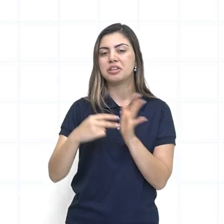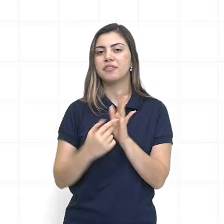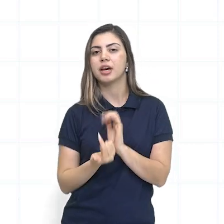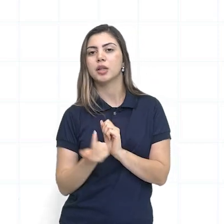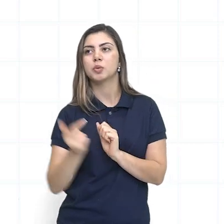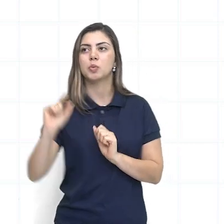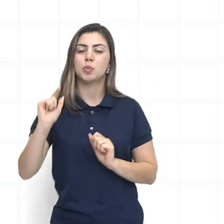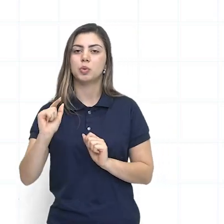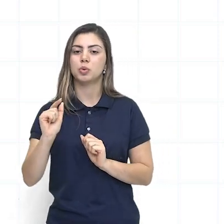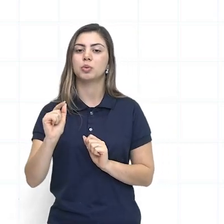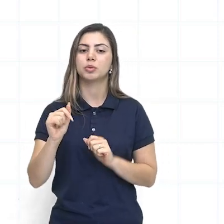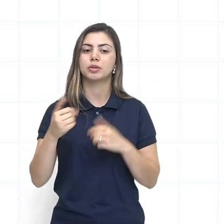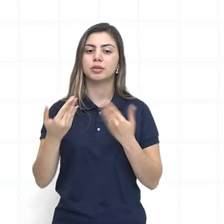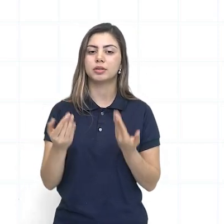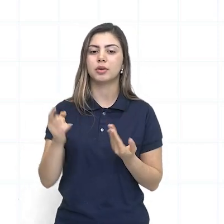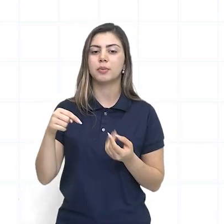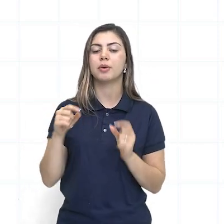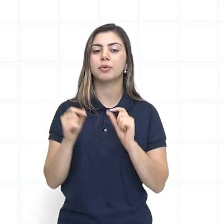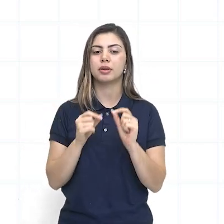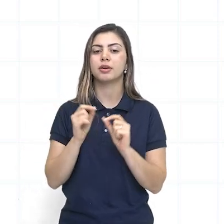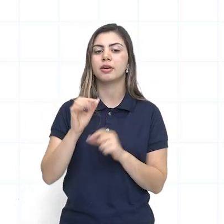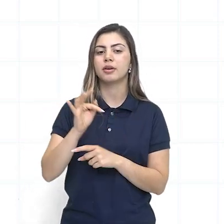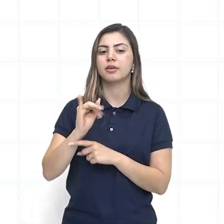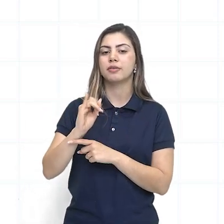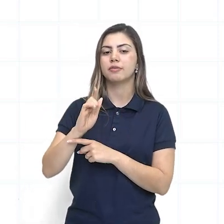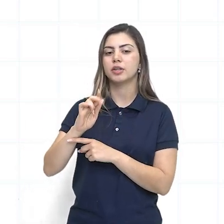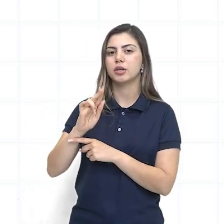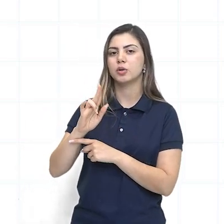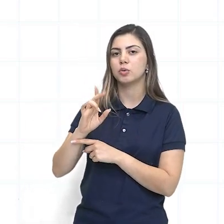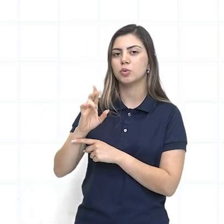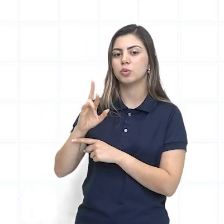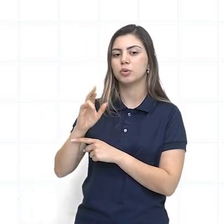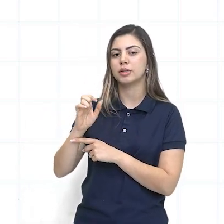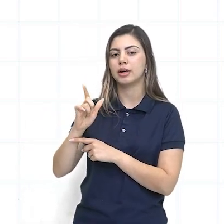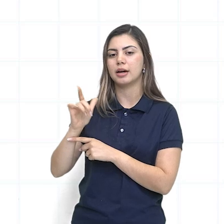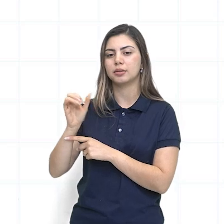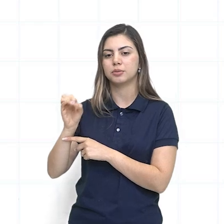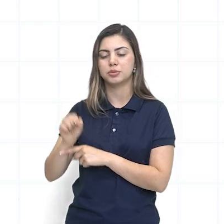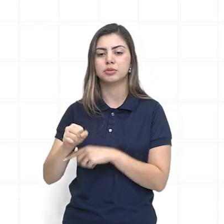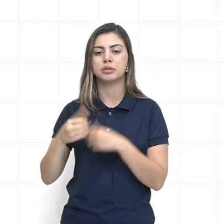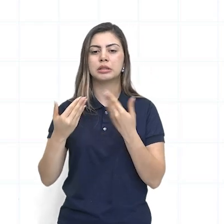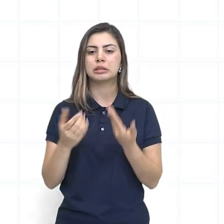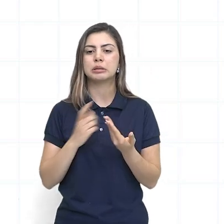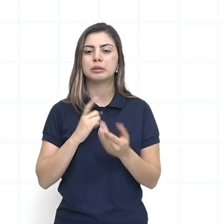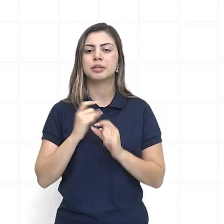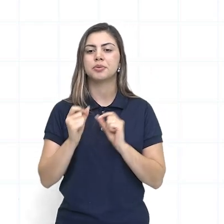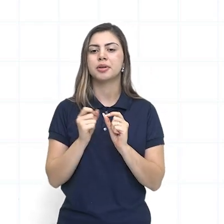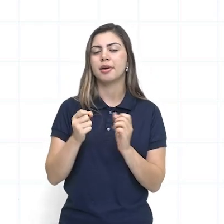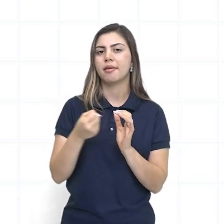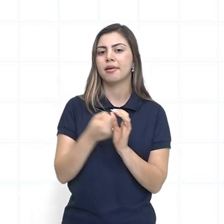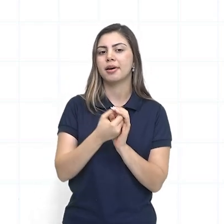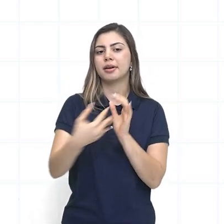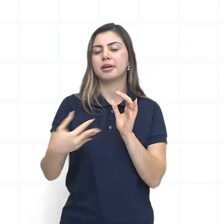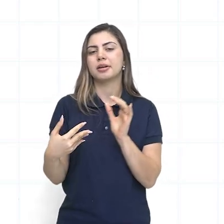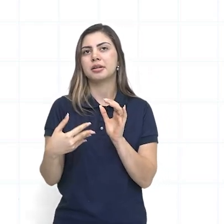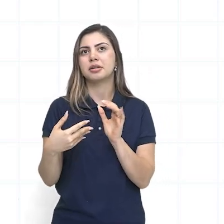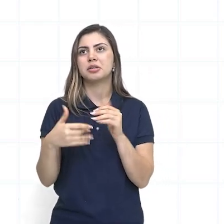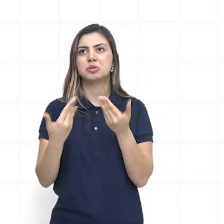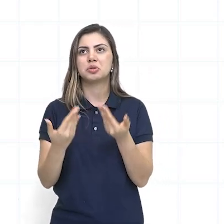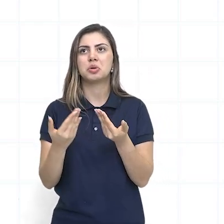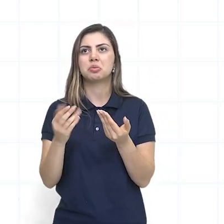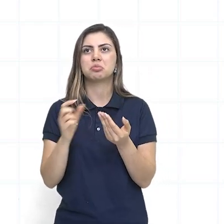novos, chamados de figurados, carregados de valores afetivos ou